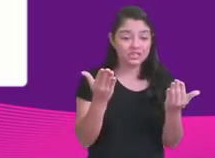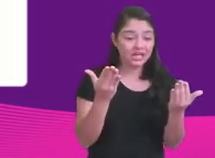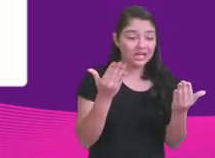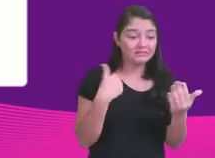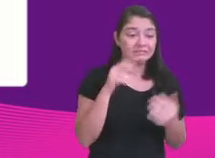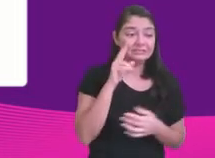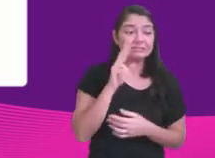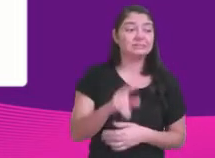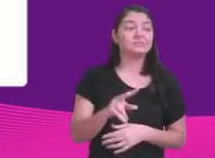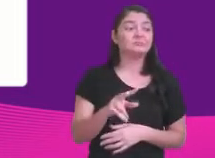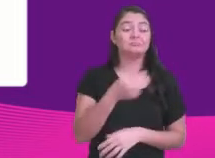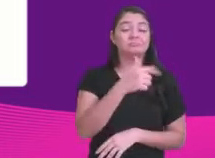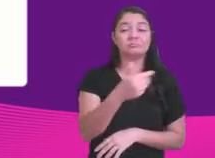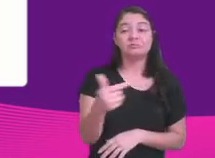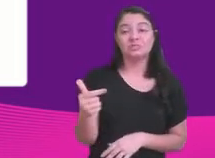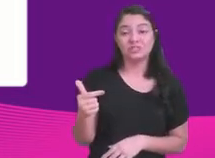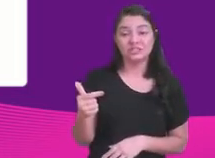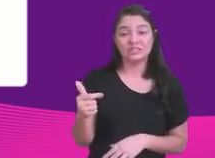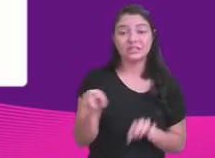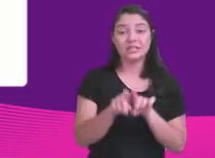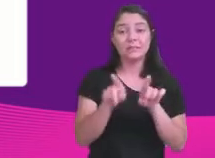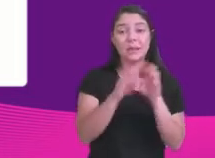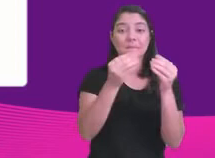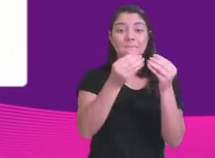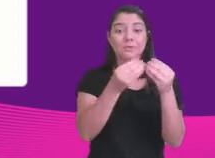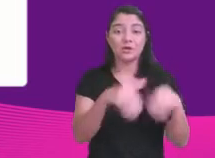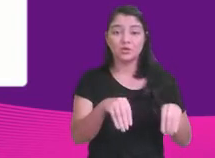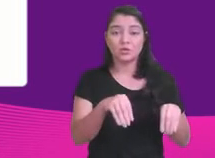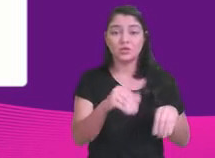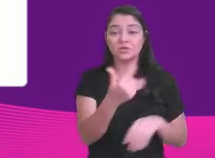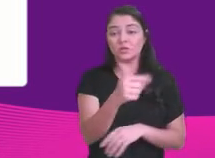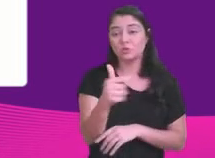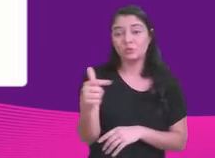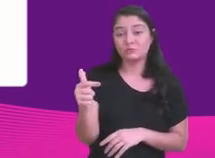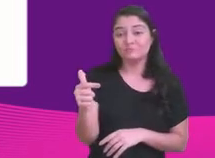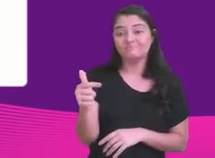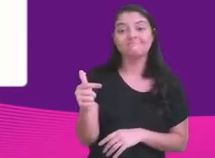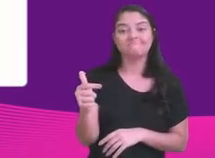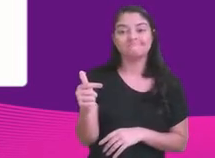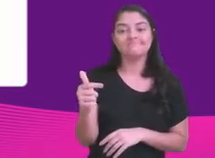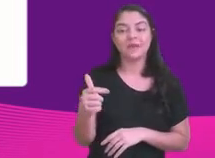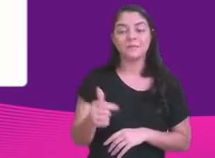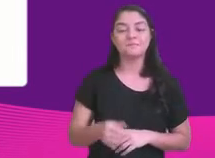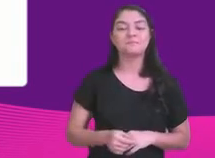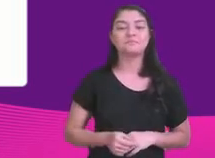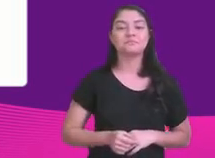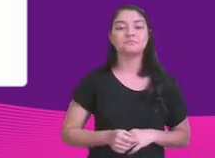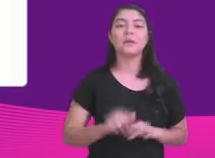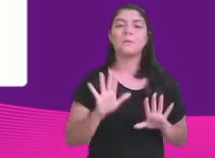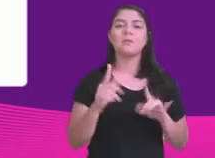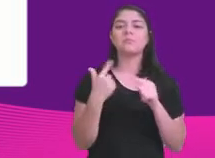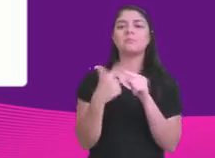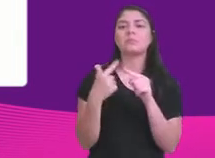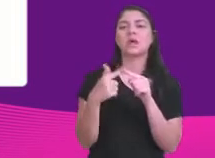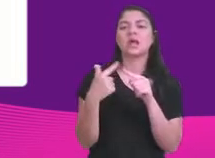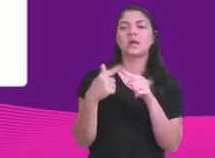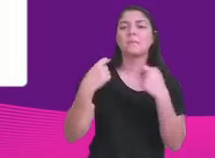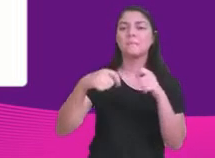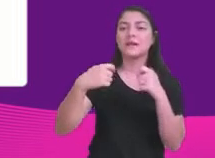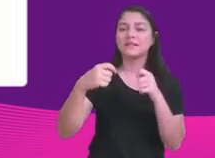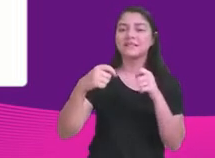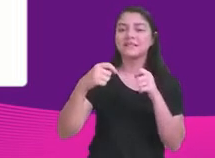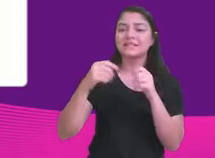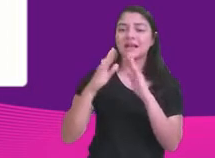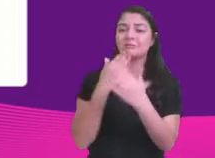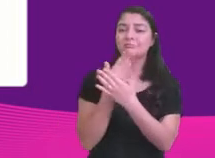vista oncológico, um prejuízo para a laparoscopia a depender da escola. Por que a depender da escola? Porque o mundo,